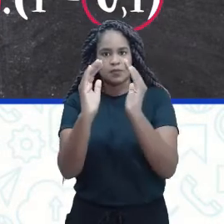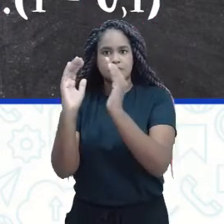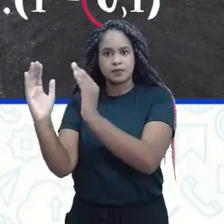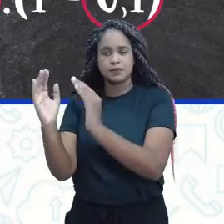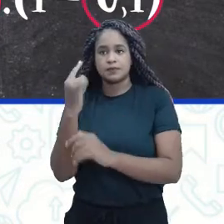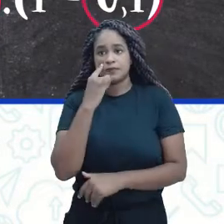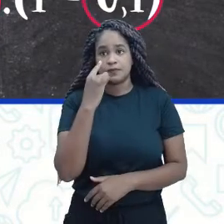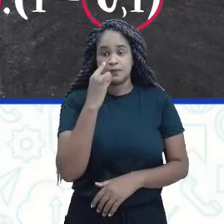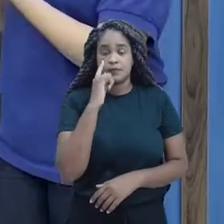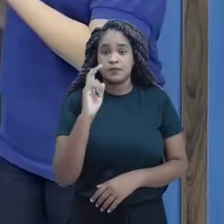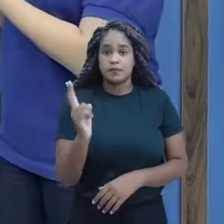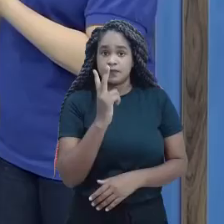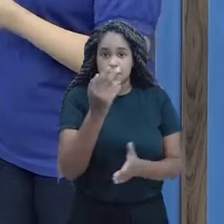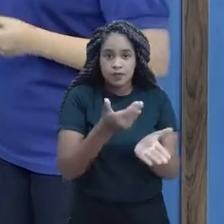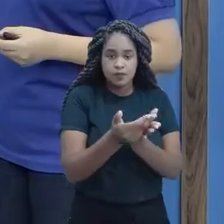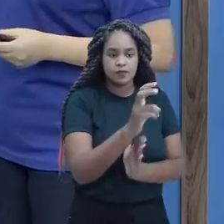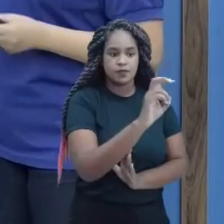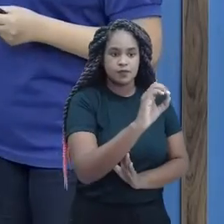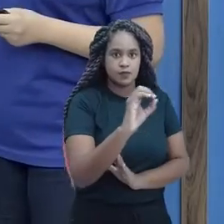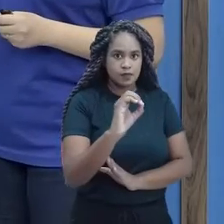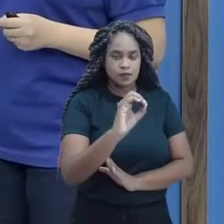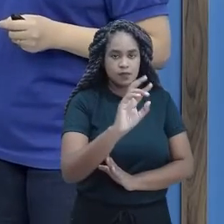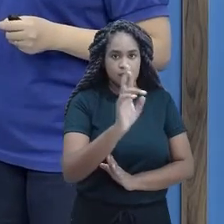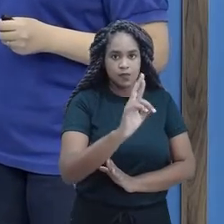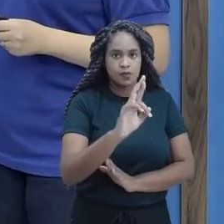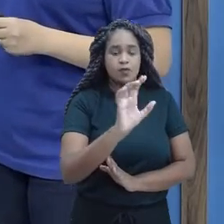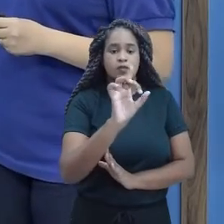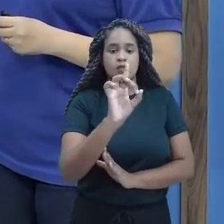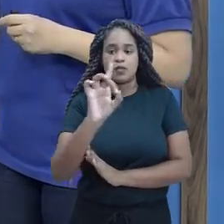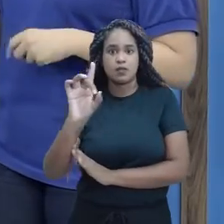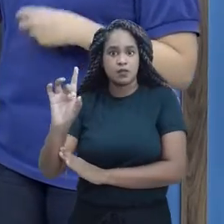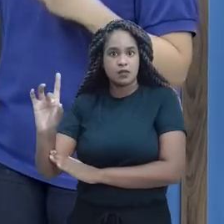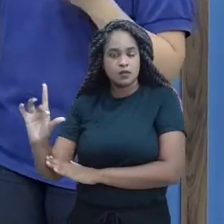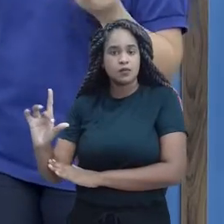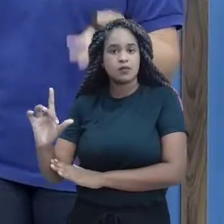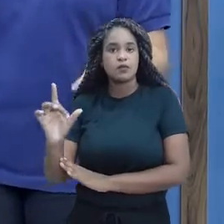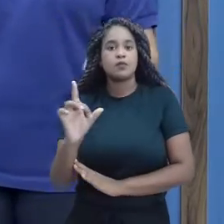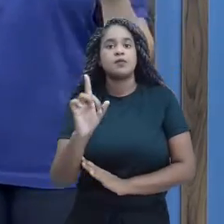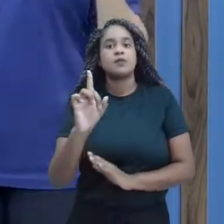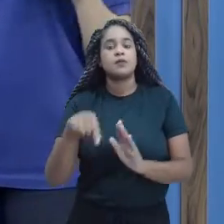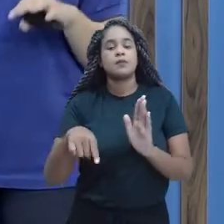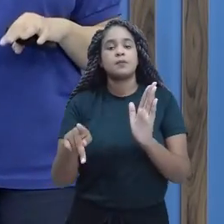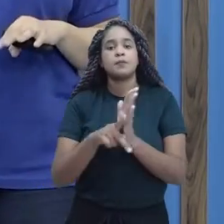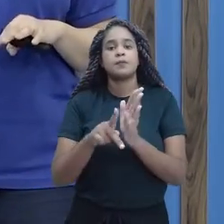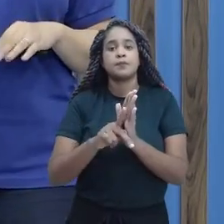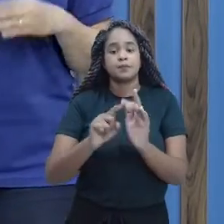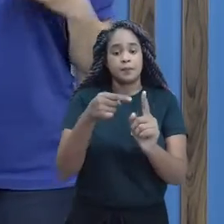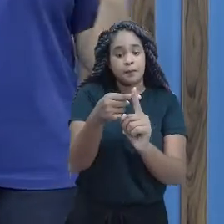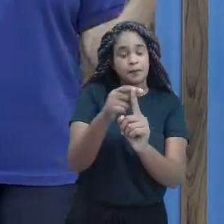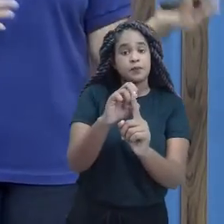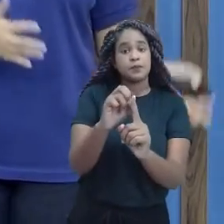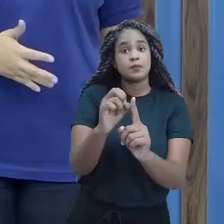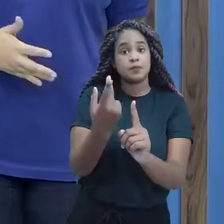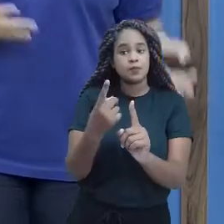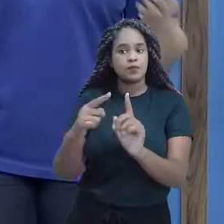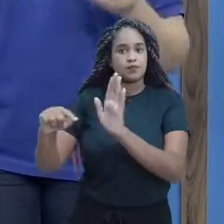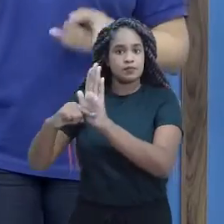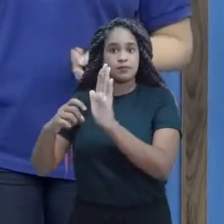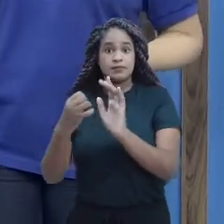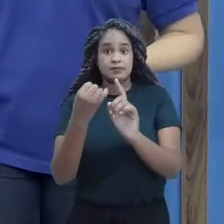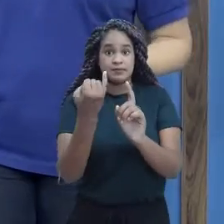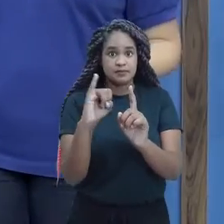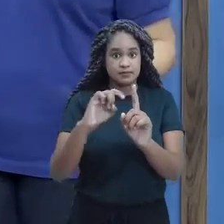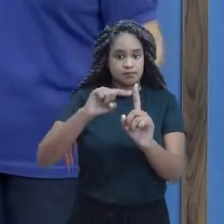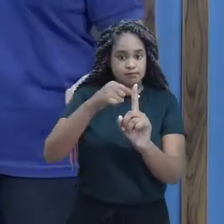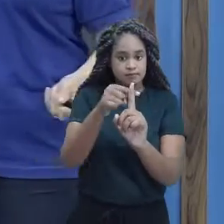vai ser o nosso valor de R$500 e cada um dos outros termos vai ser a soma ou a subtração, se for aumento ou se